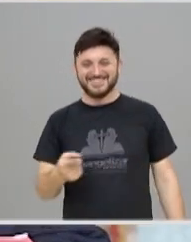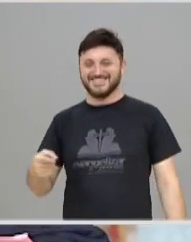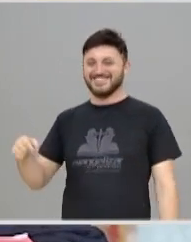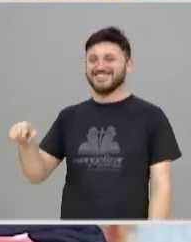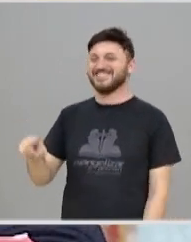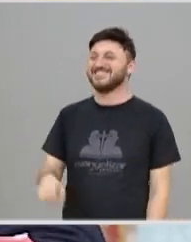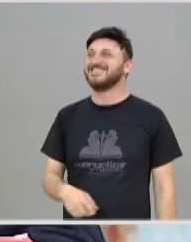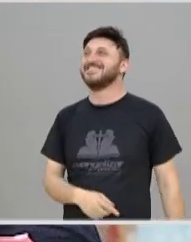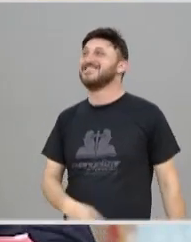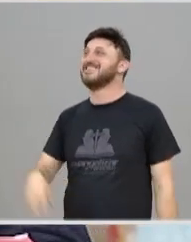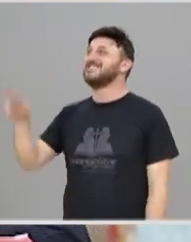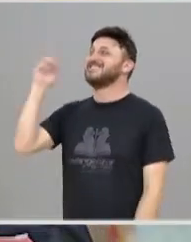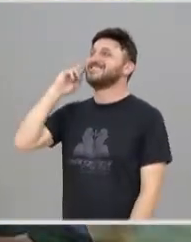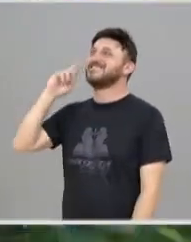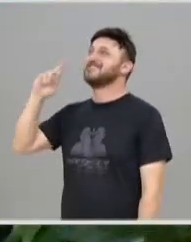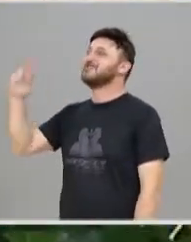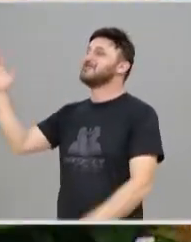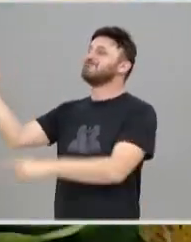concedei.